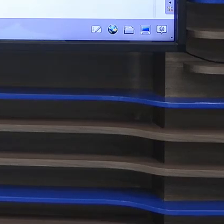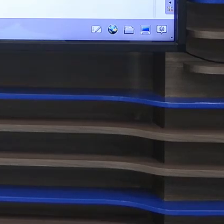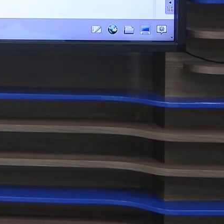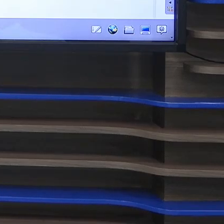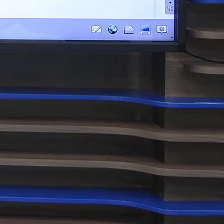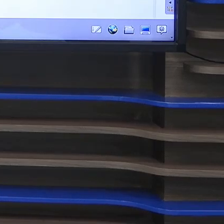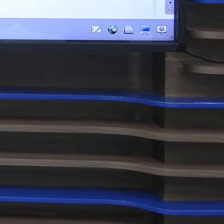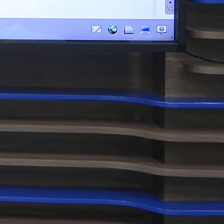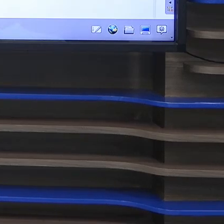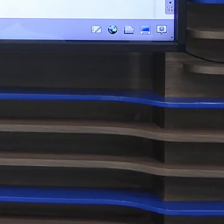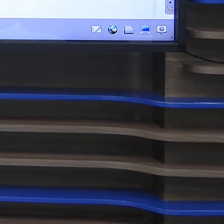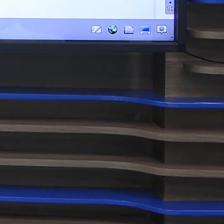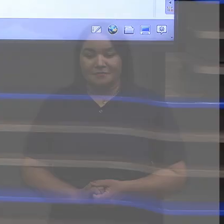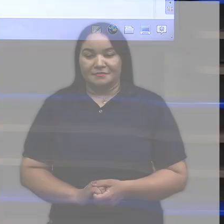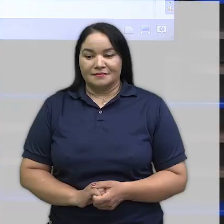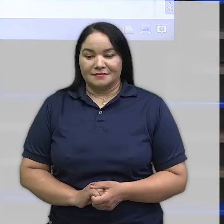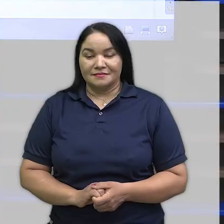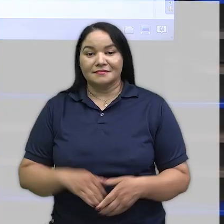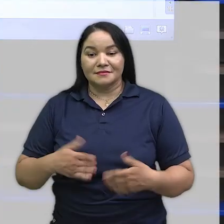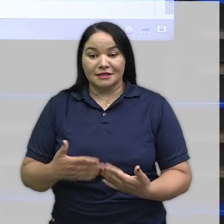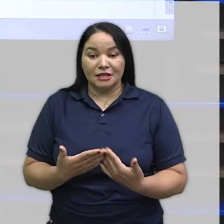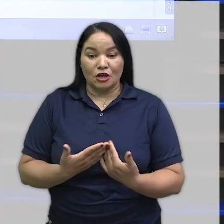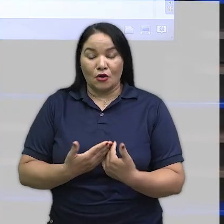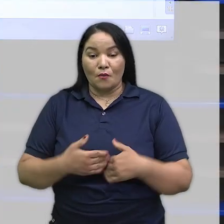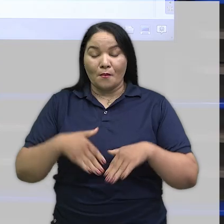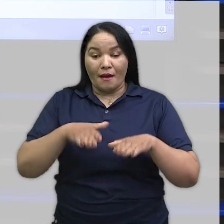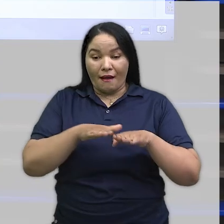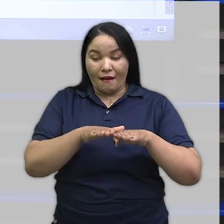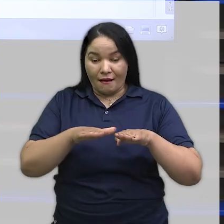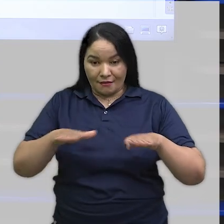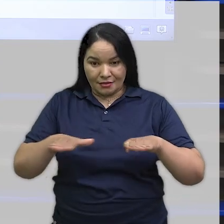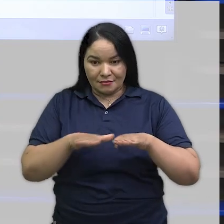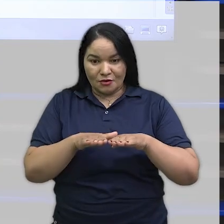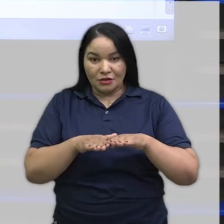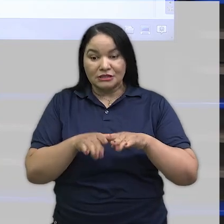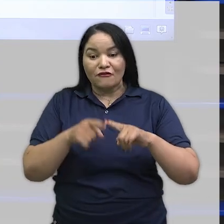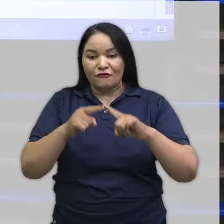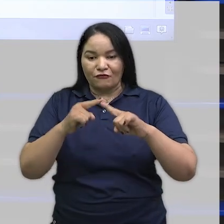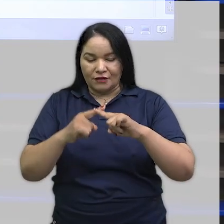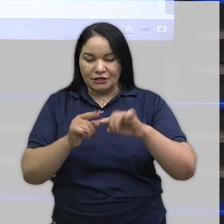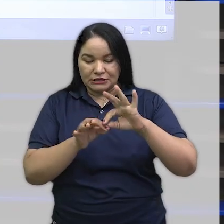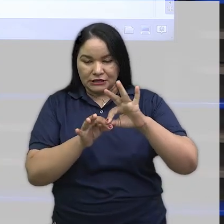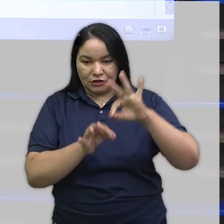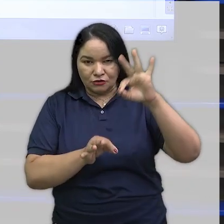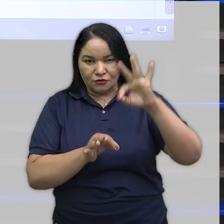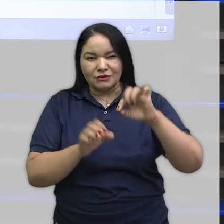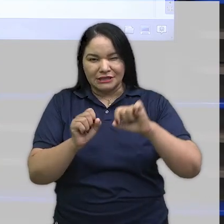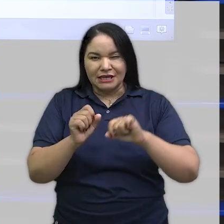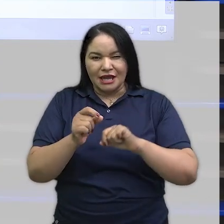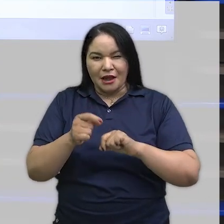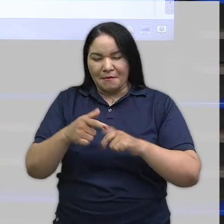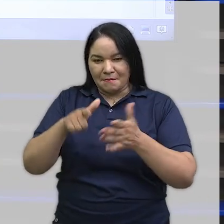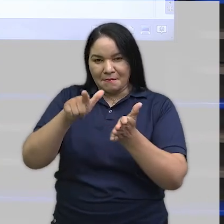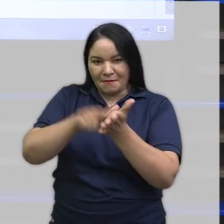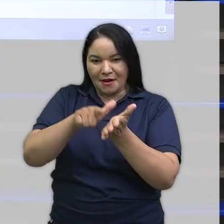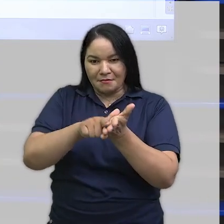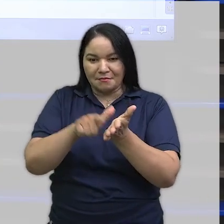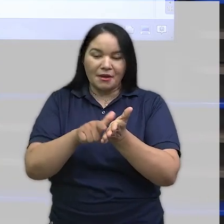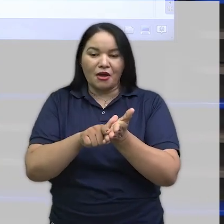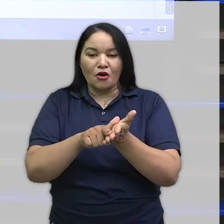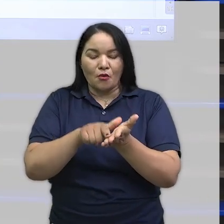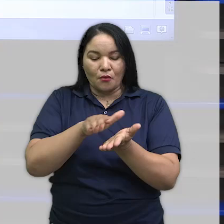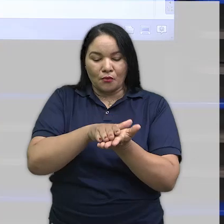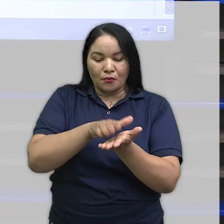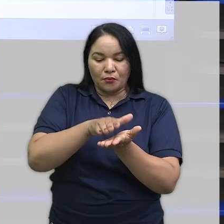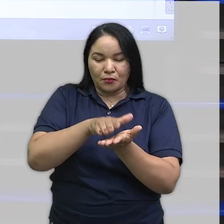Quando você junta ali várias folhas de papel A4, eu formo ali a resma. Vocês já viram, né? A resma, ela tem